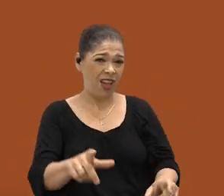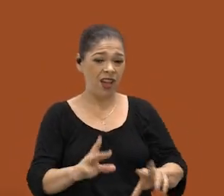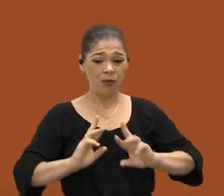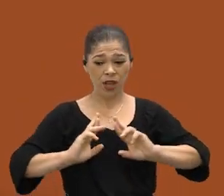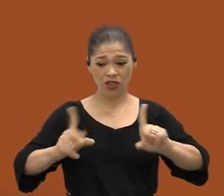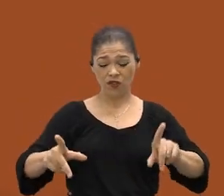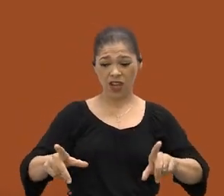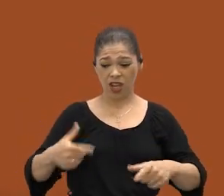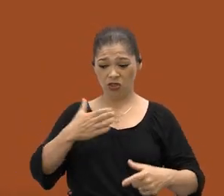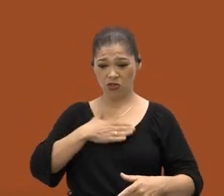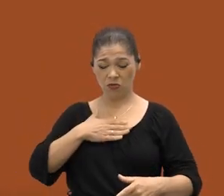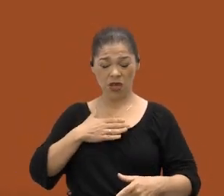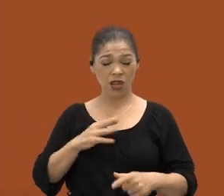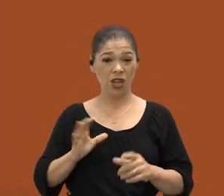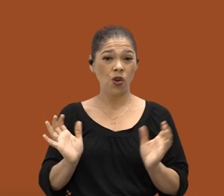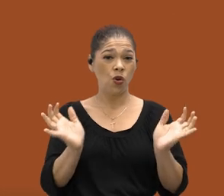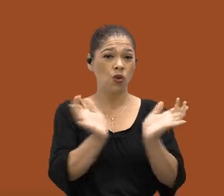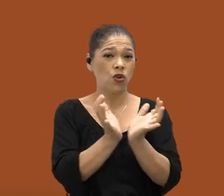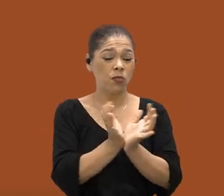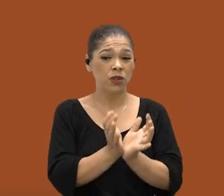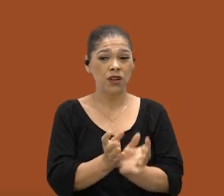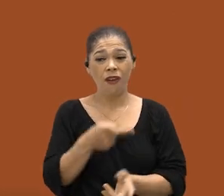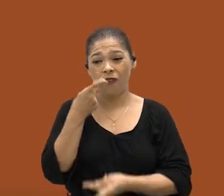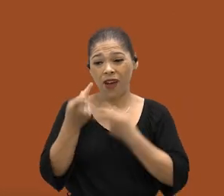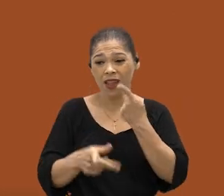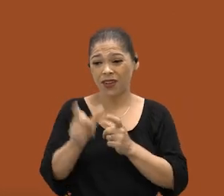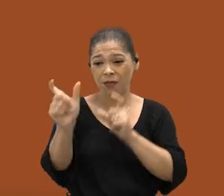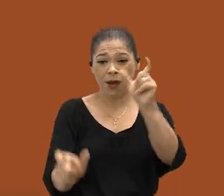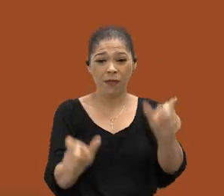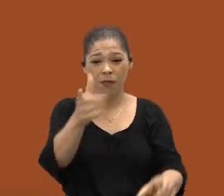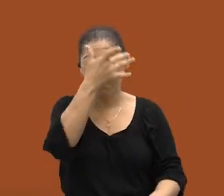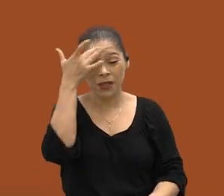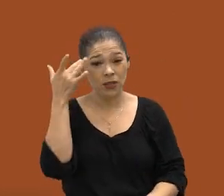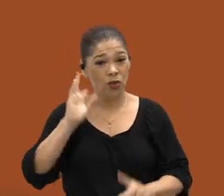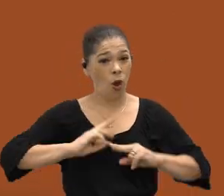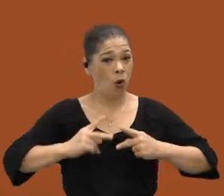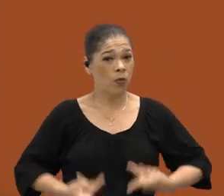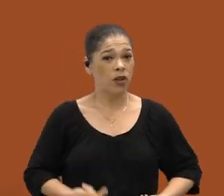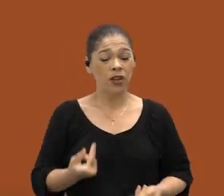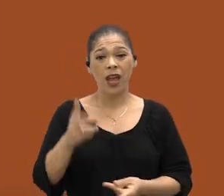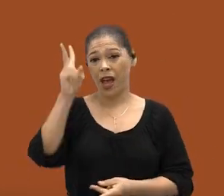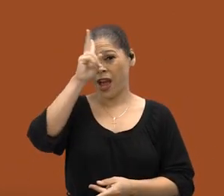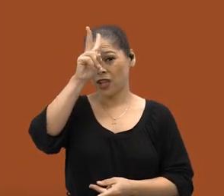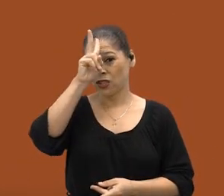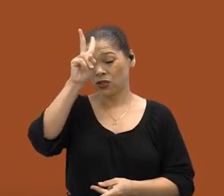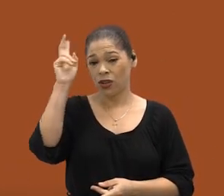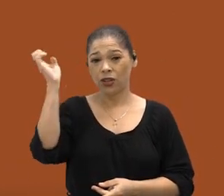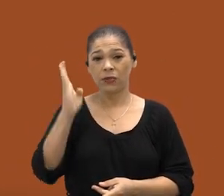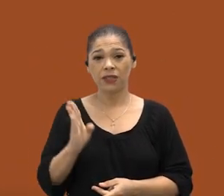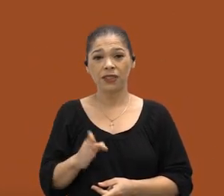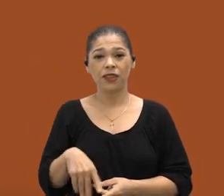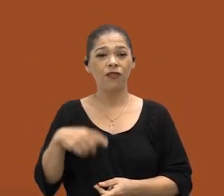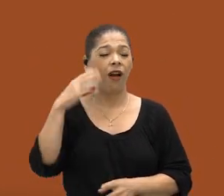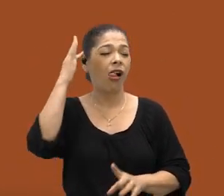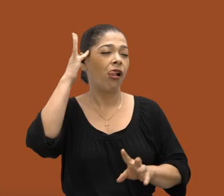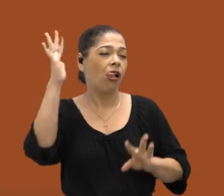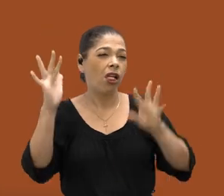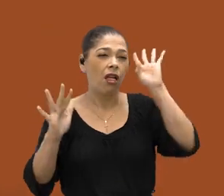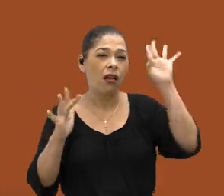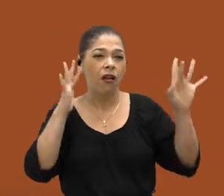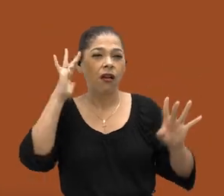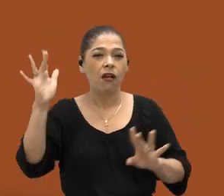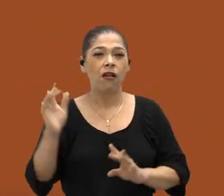como eu como a coletividade brasileira então a história do Brasil ela foi uma grande invenção tópica